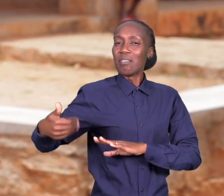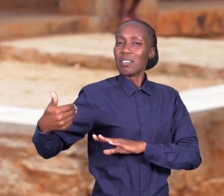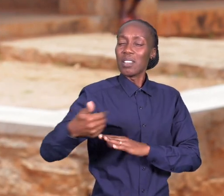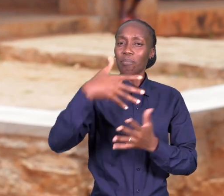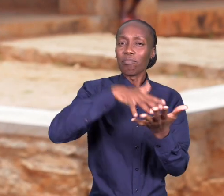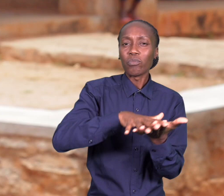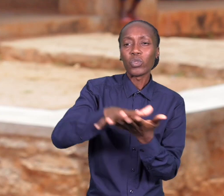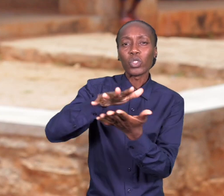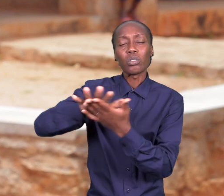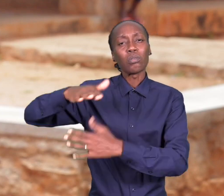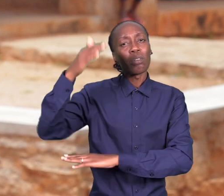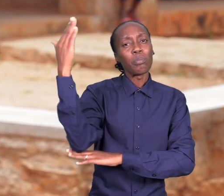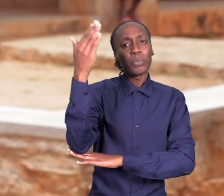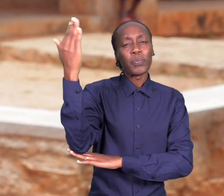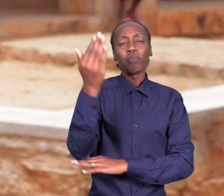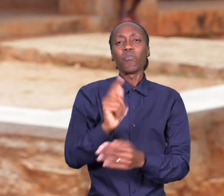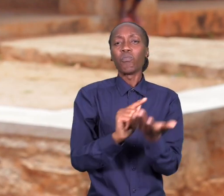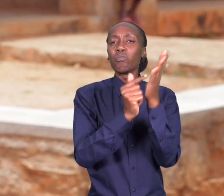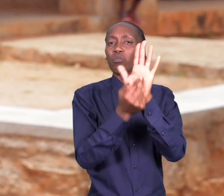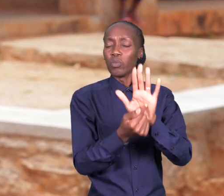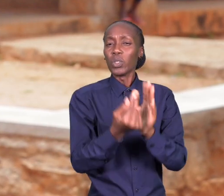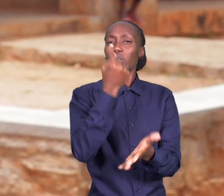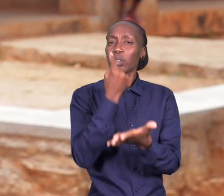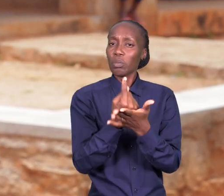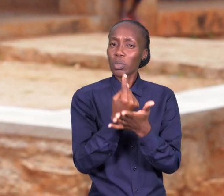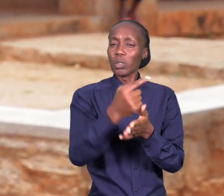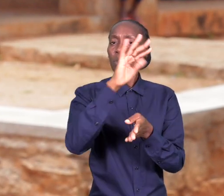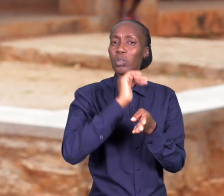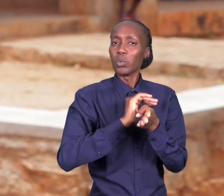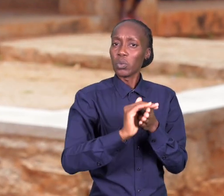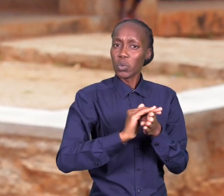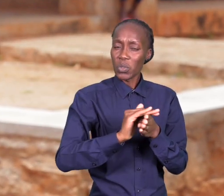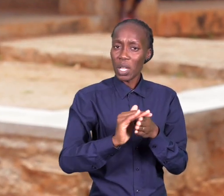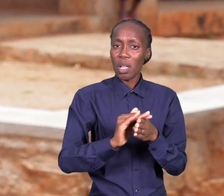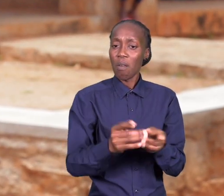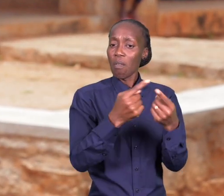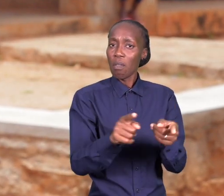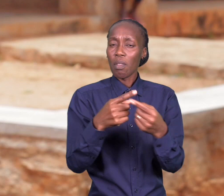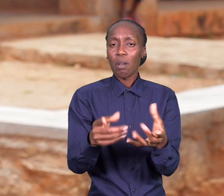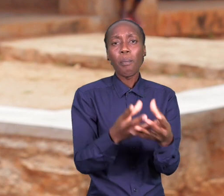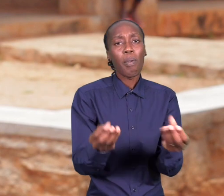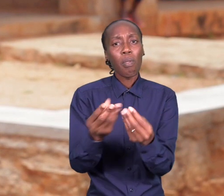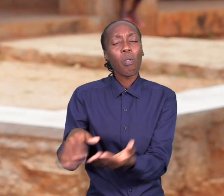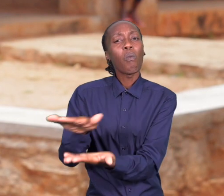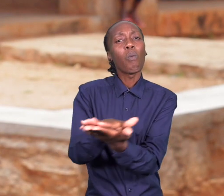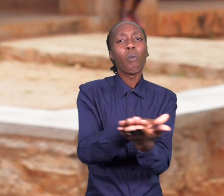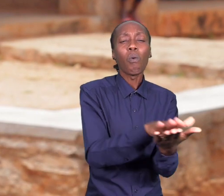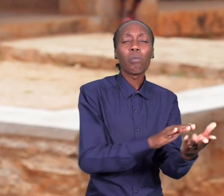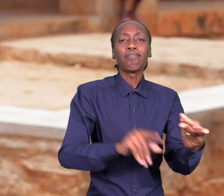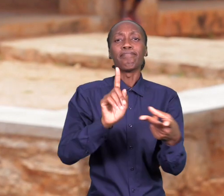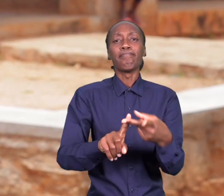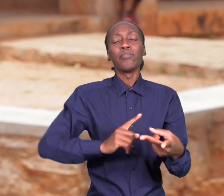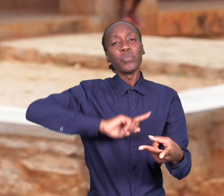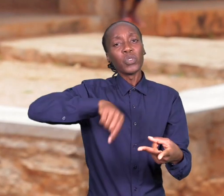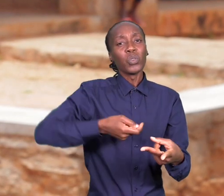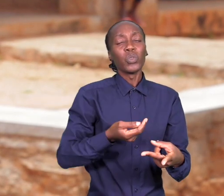nossas palestras, nas nossas demonstrações, é sempre bom que nós usemos o que nós temos localmente disponíveis. Nas nossas